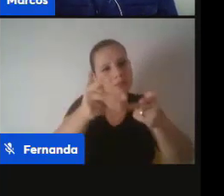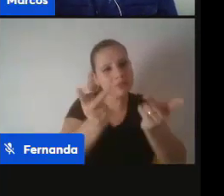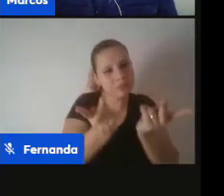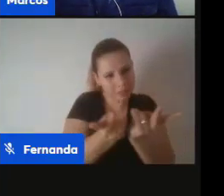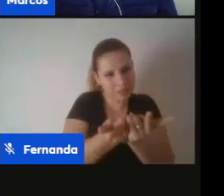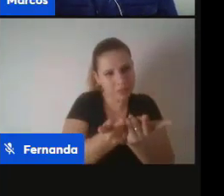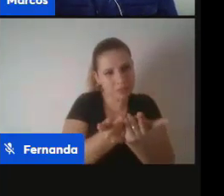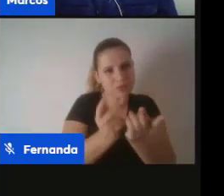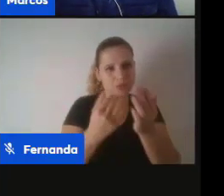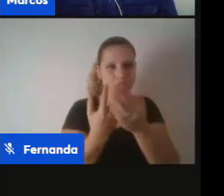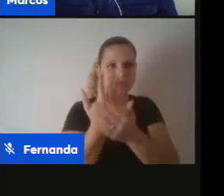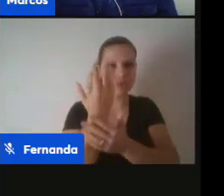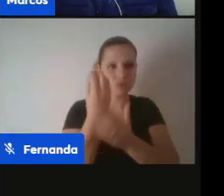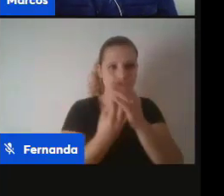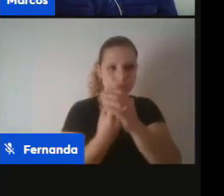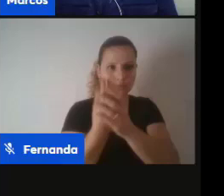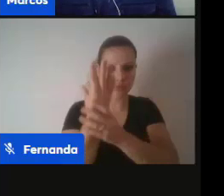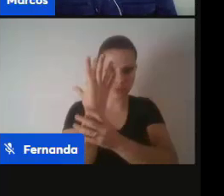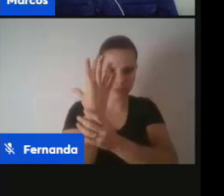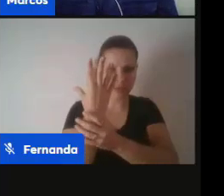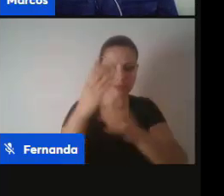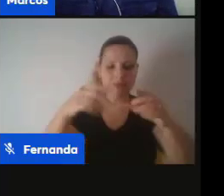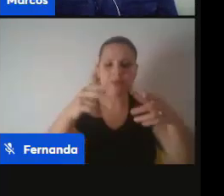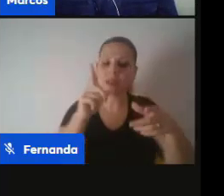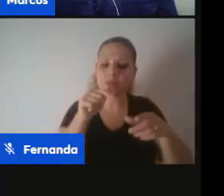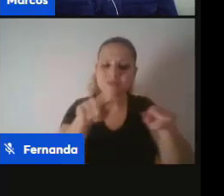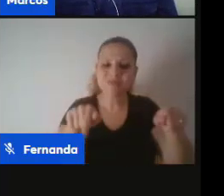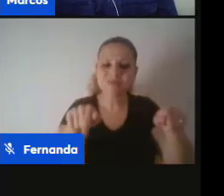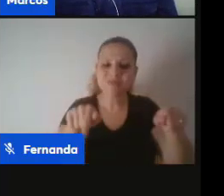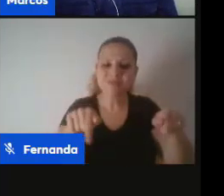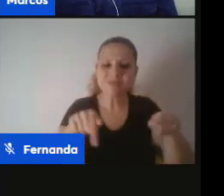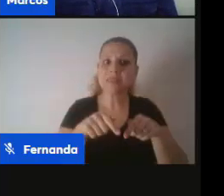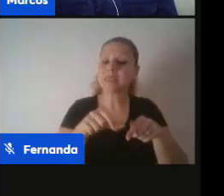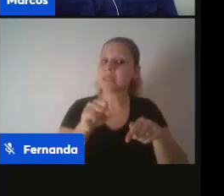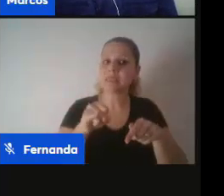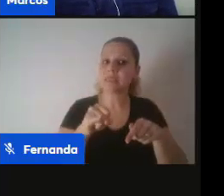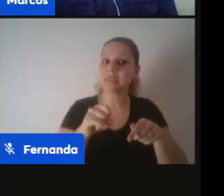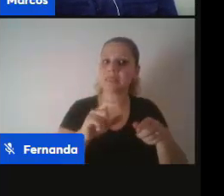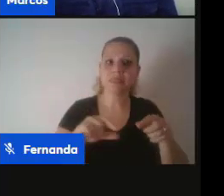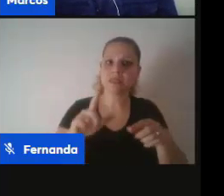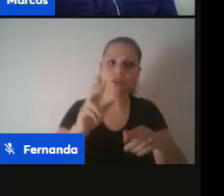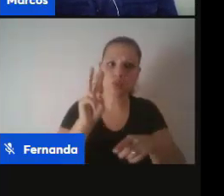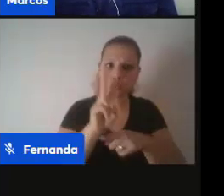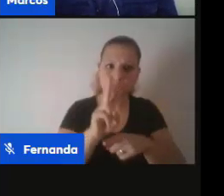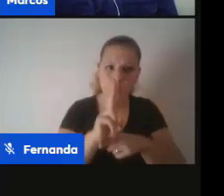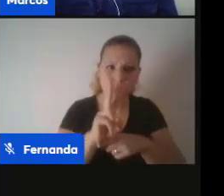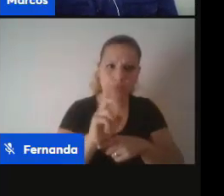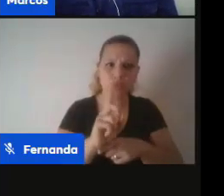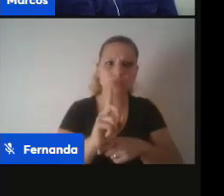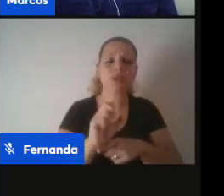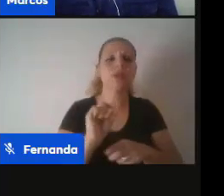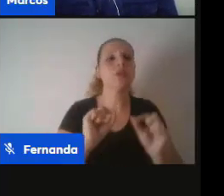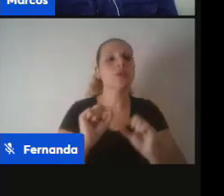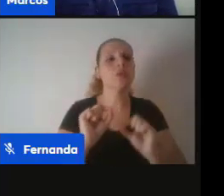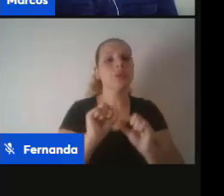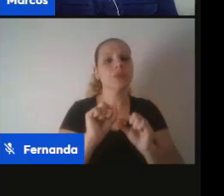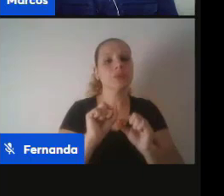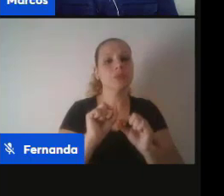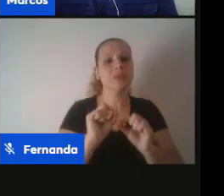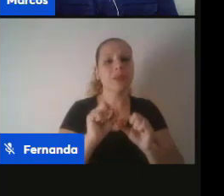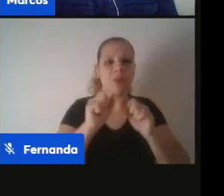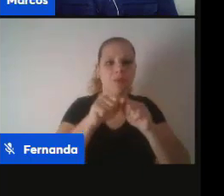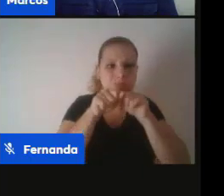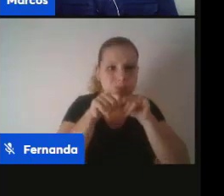esses depósitos, esses criadouros, se não cuidados adequadamente, eles vão se tornar ali um local